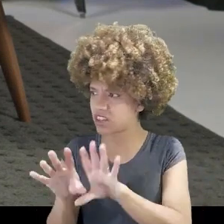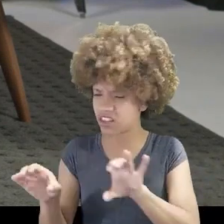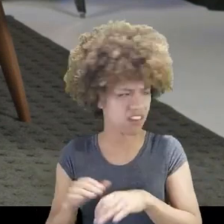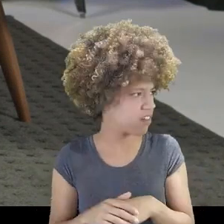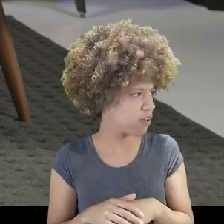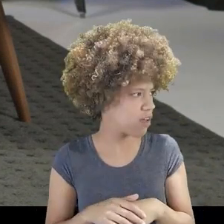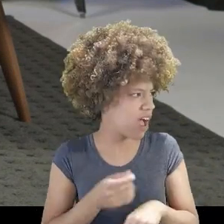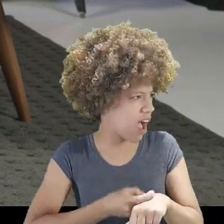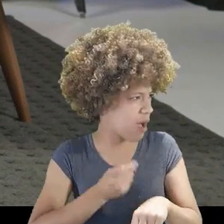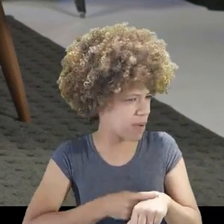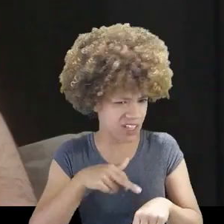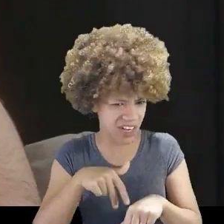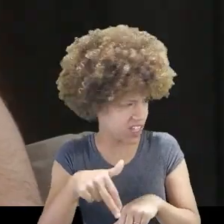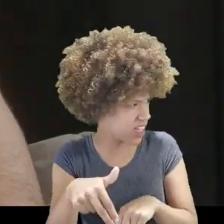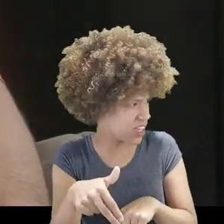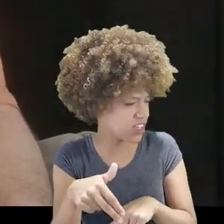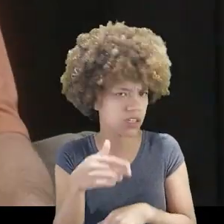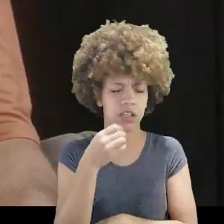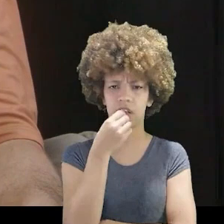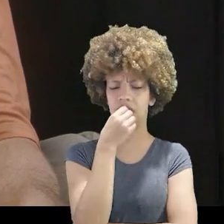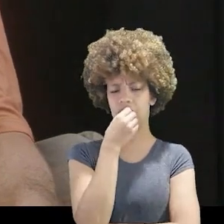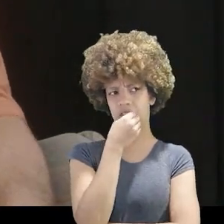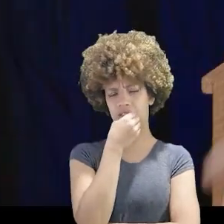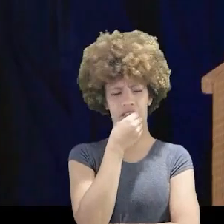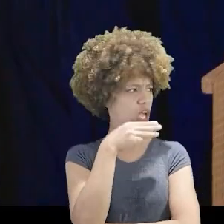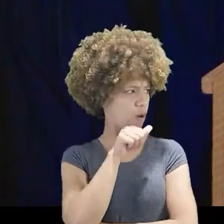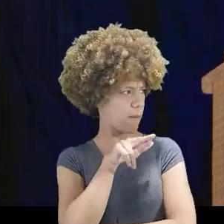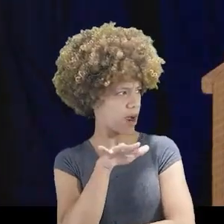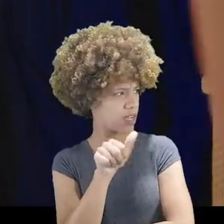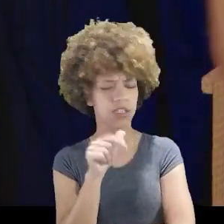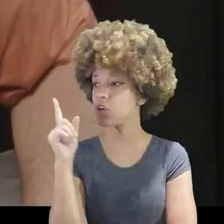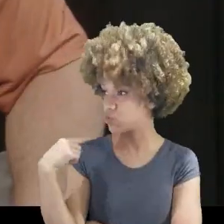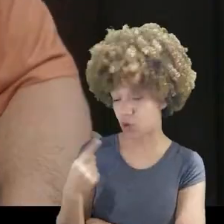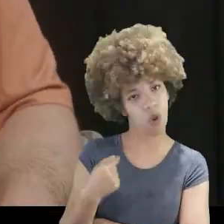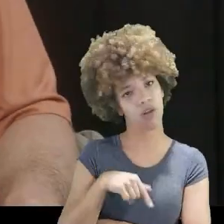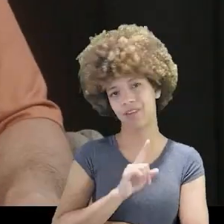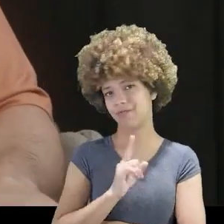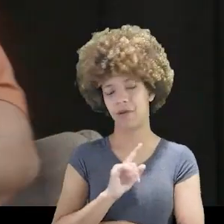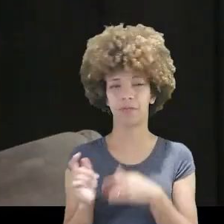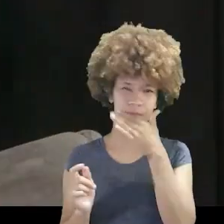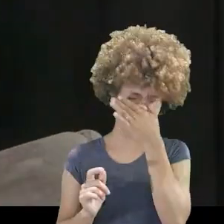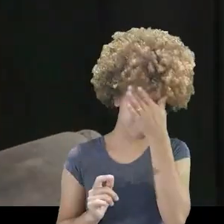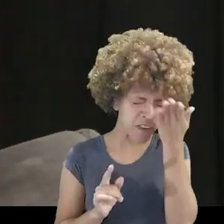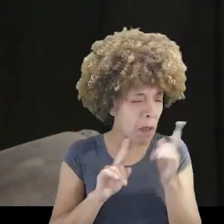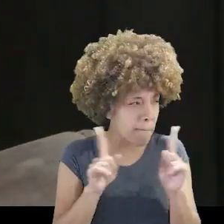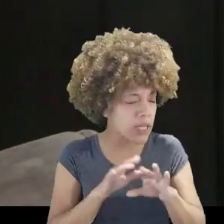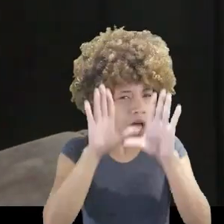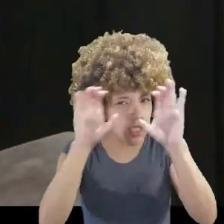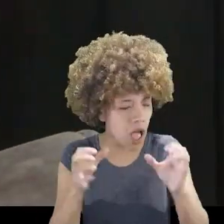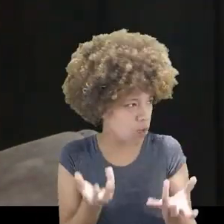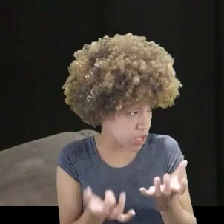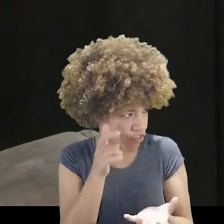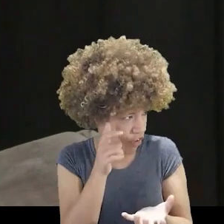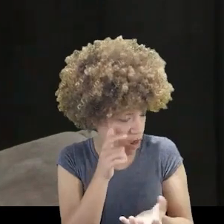pedra que anda meu Deus do céu Márcia eu não sou louca gente não vamos lá vamos falar sobre isso é o